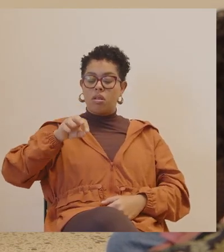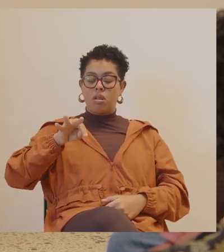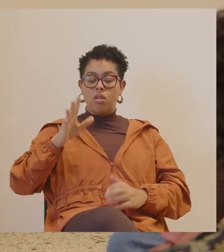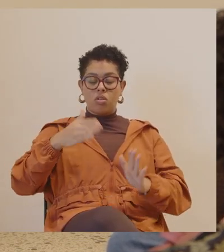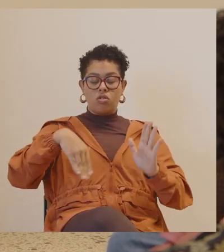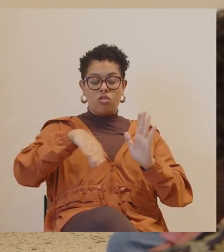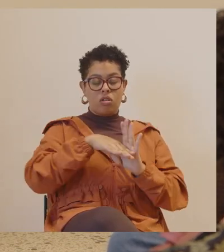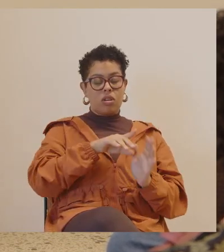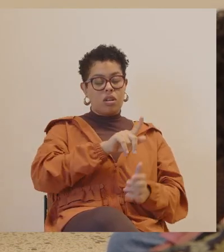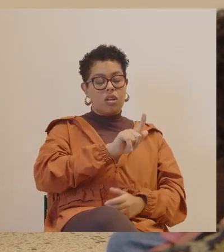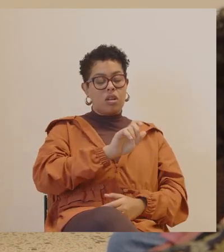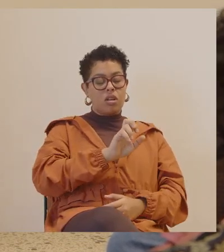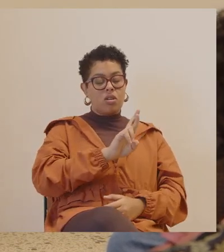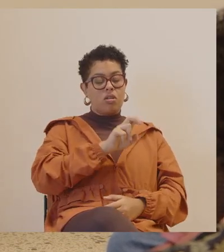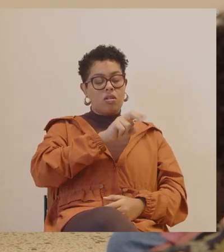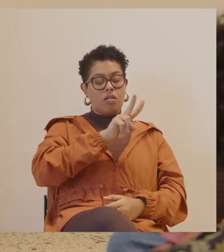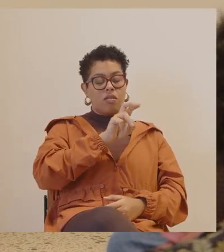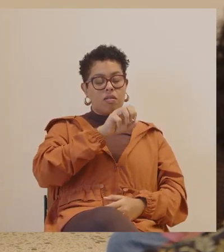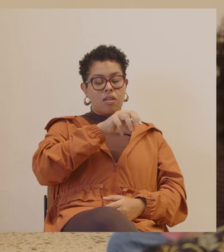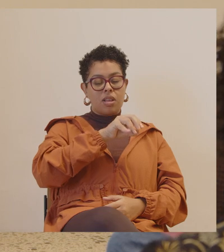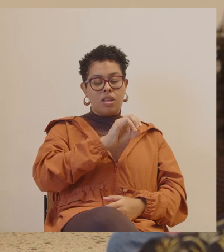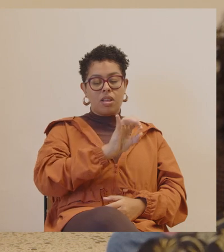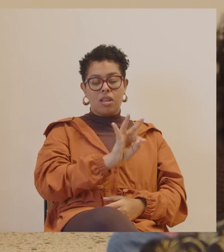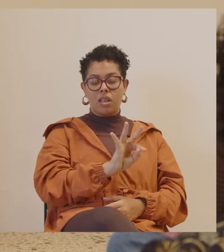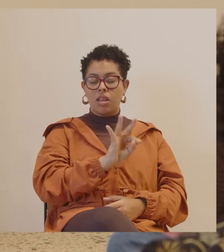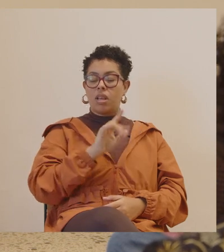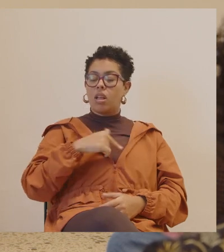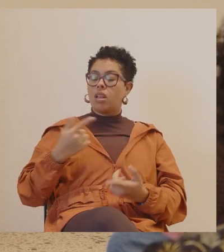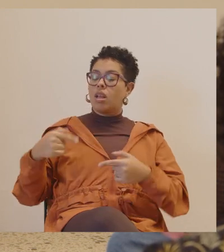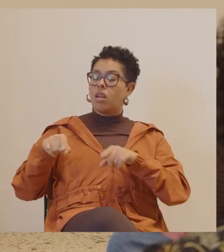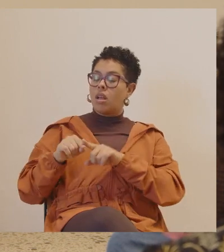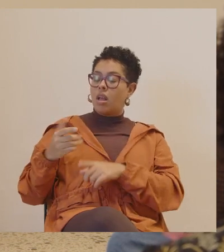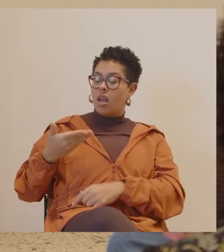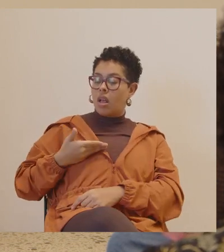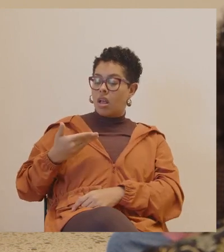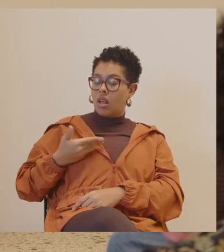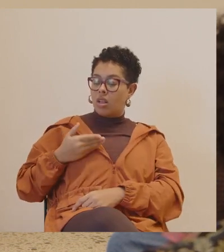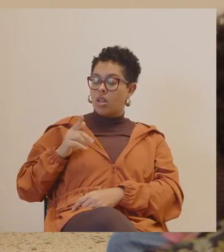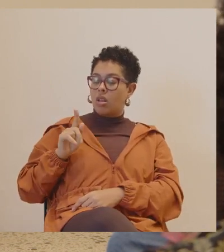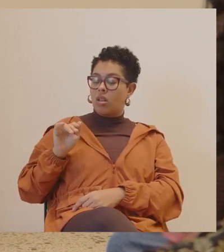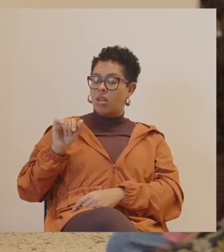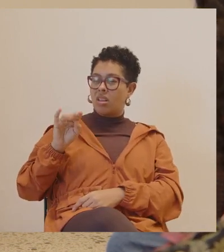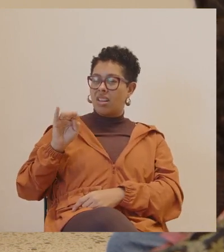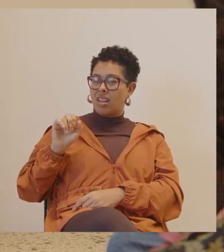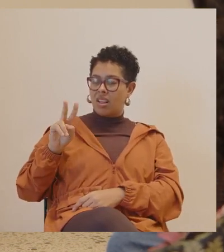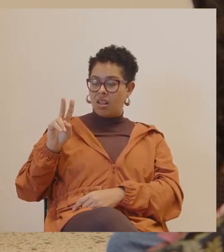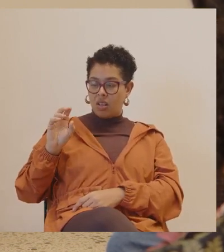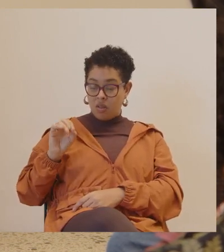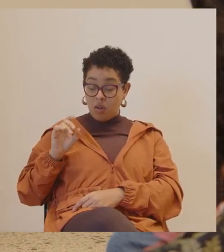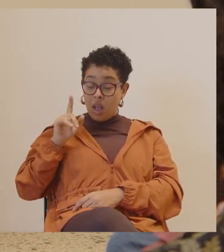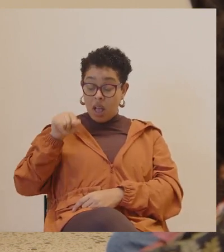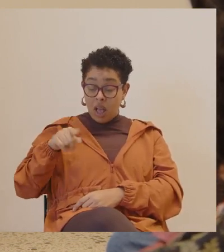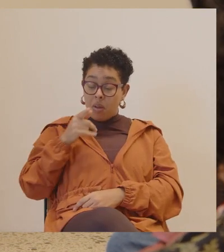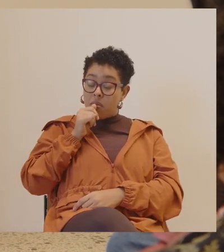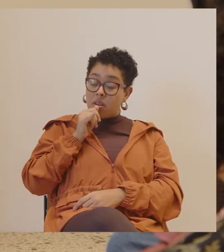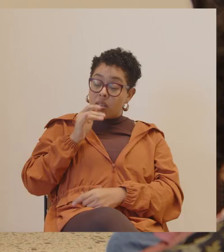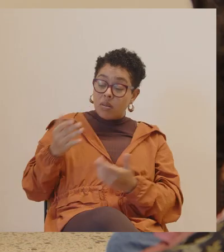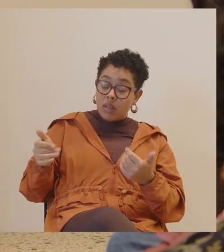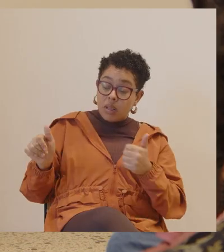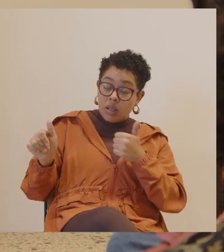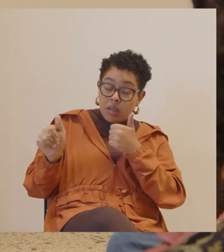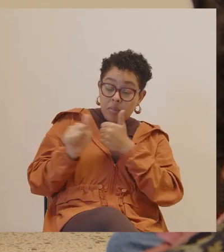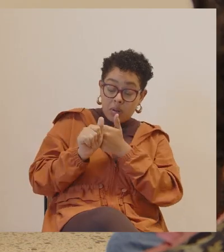estava falando da amizade dele com Octave Mirbeau, ali nunca ficou muito claro, mas assim, é um momento em que ele se